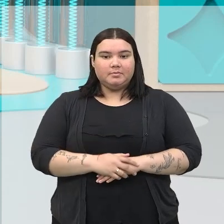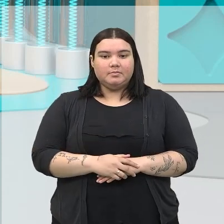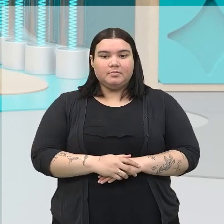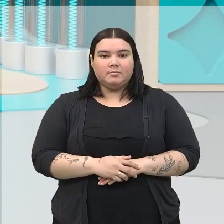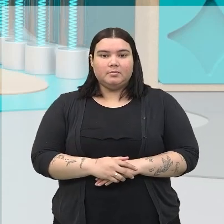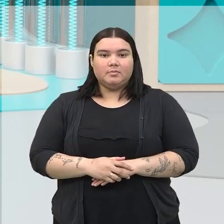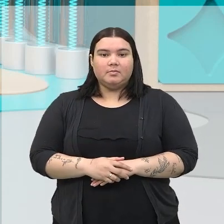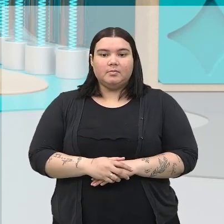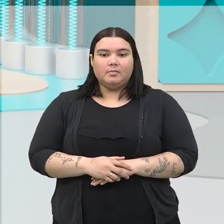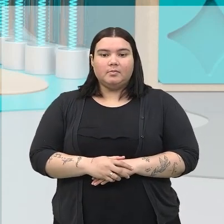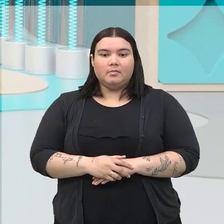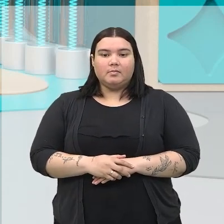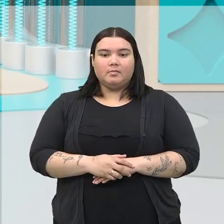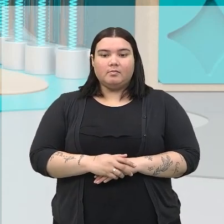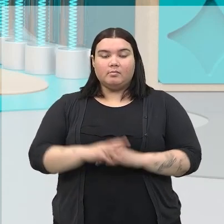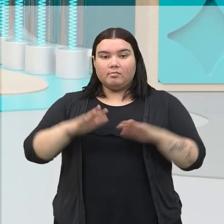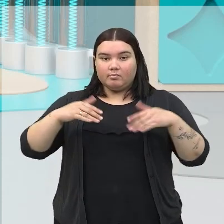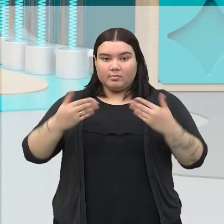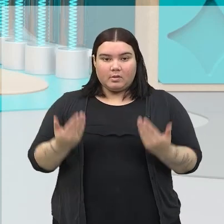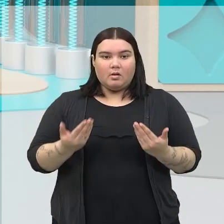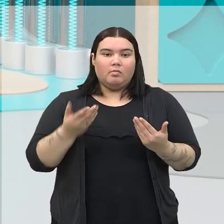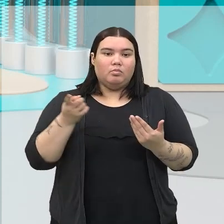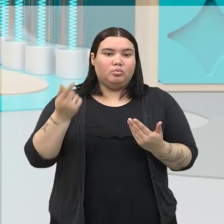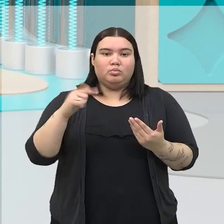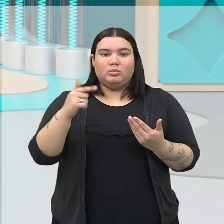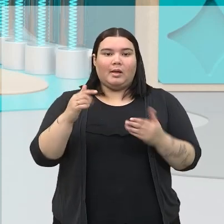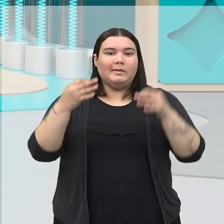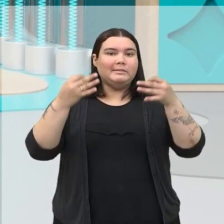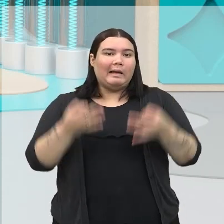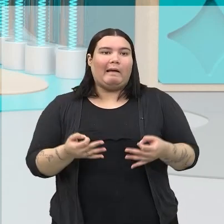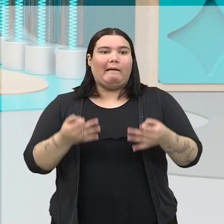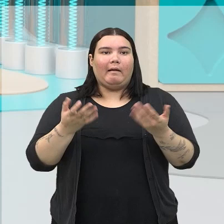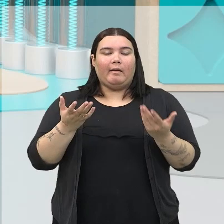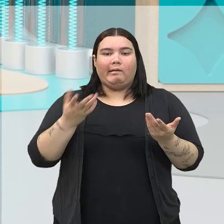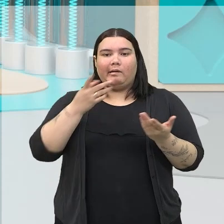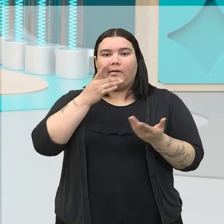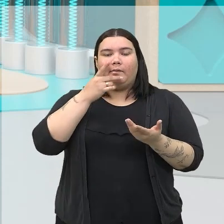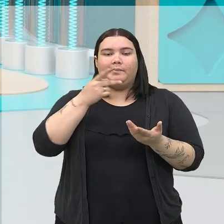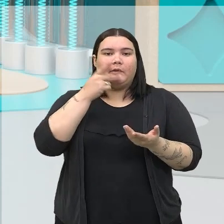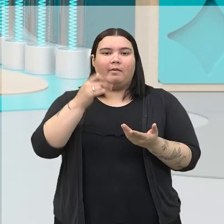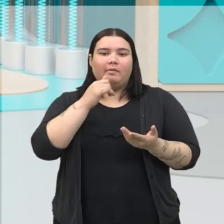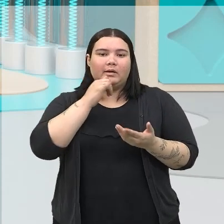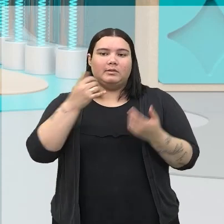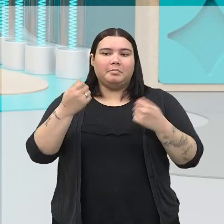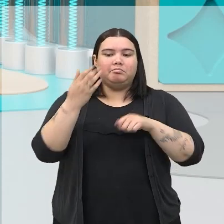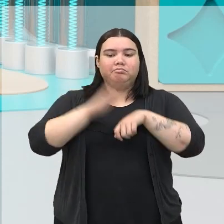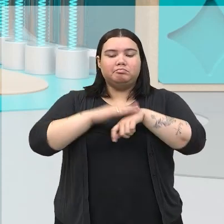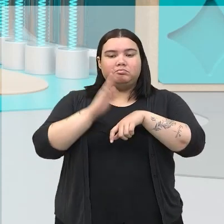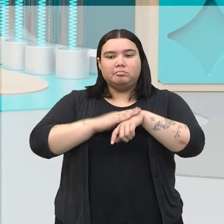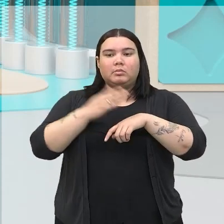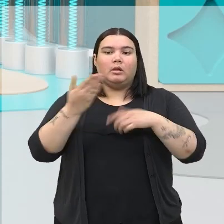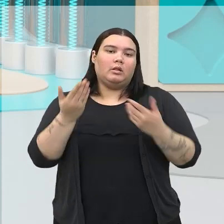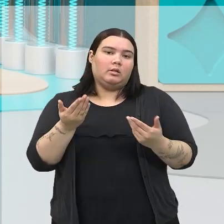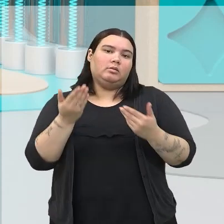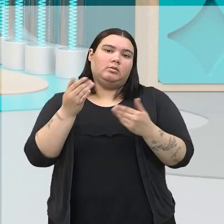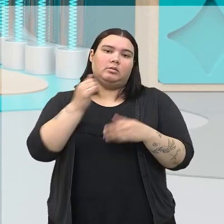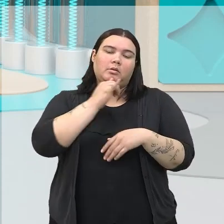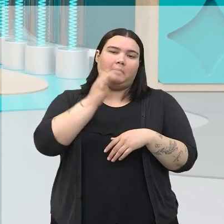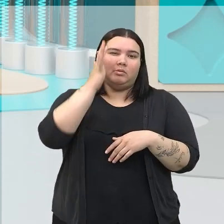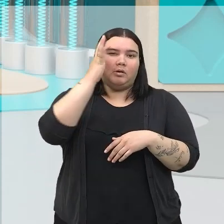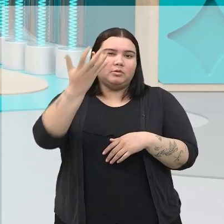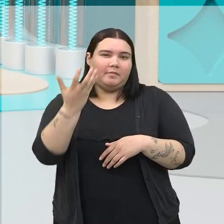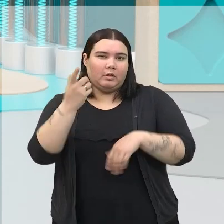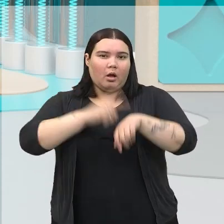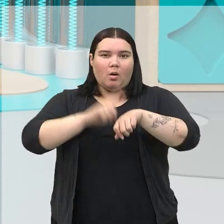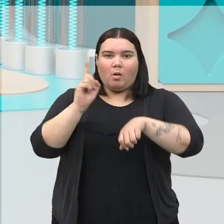que vem. Então, é uma incerteza. Já vimos que é para uma decisão espontânea, instantânea ali também, né? Uma